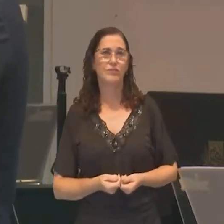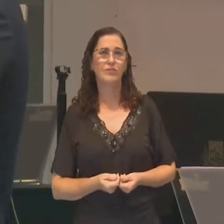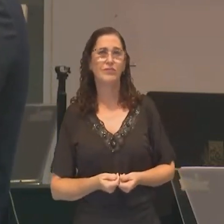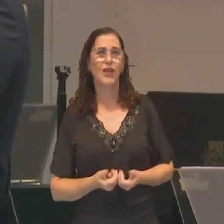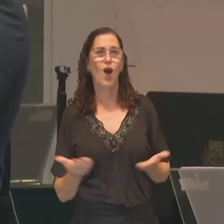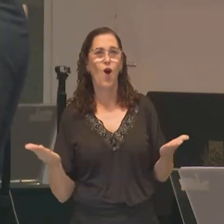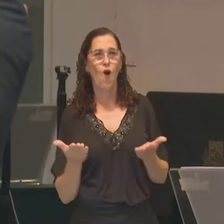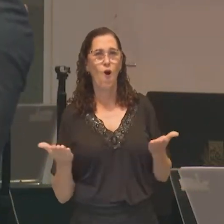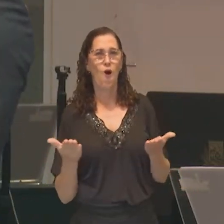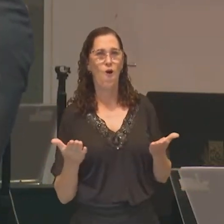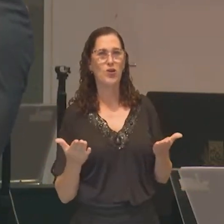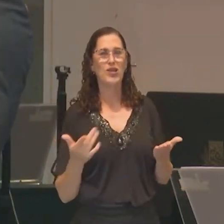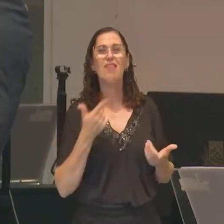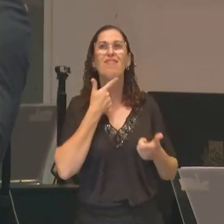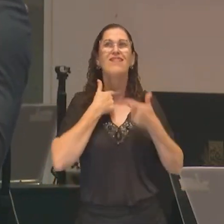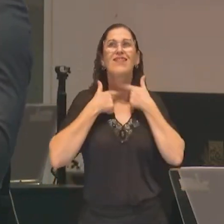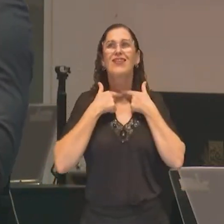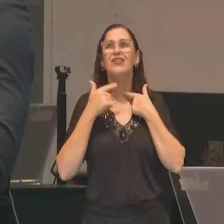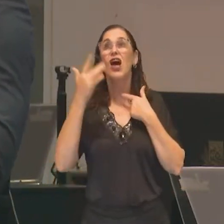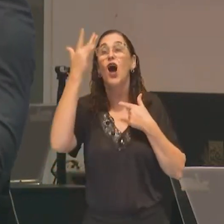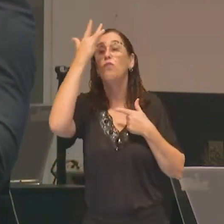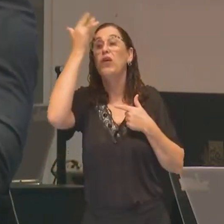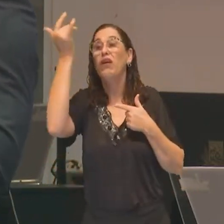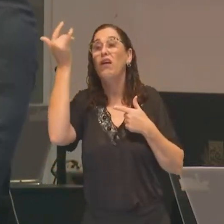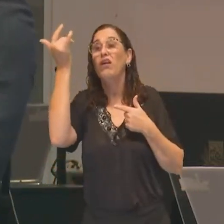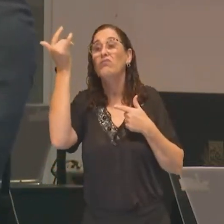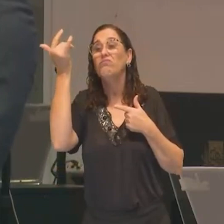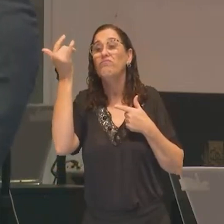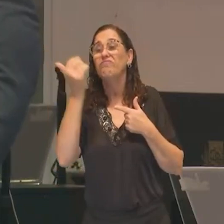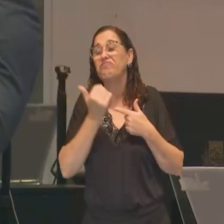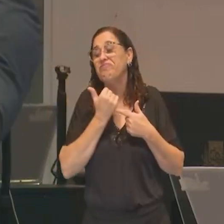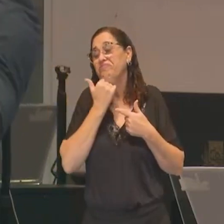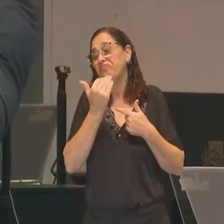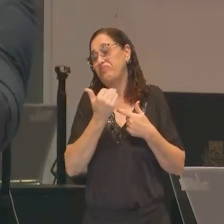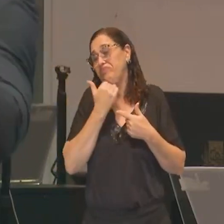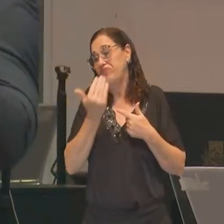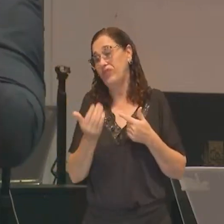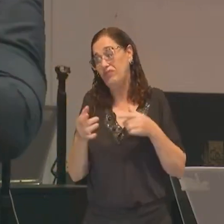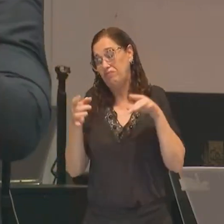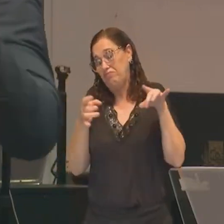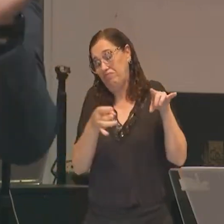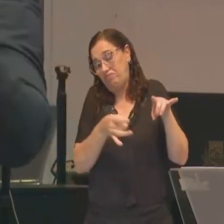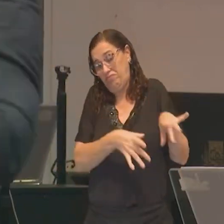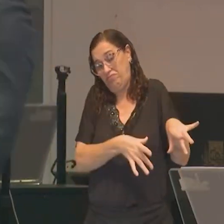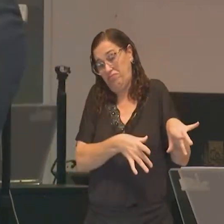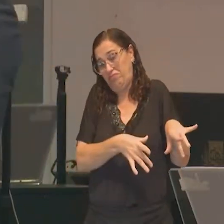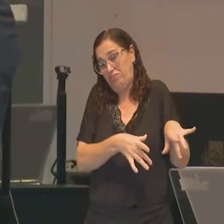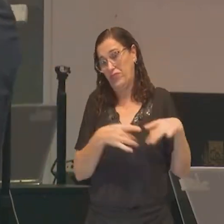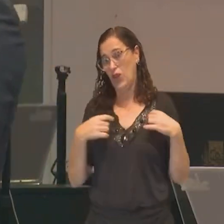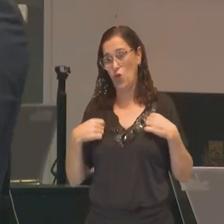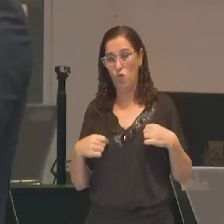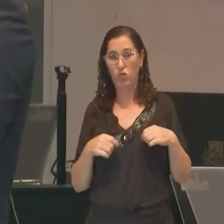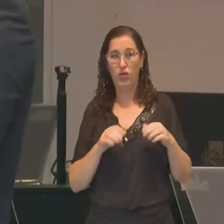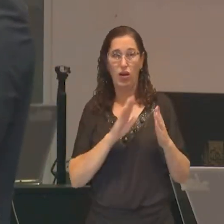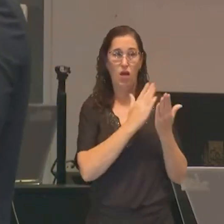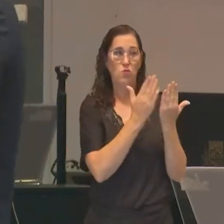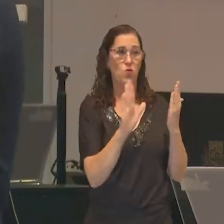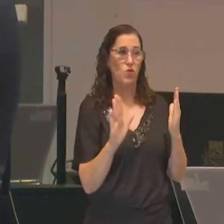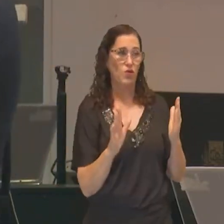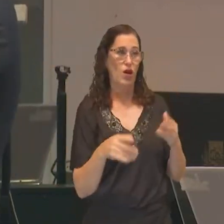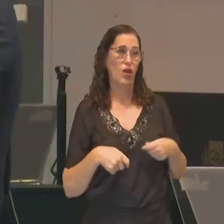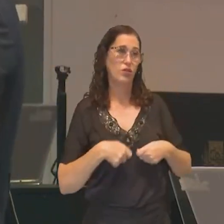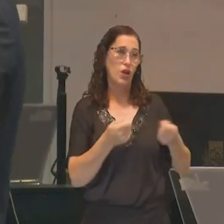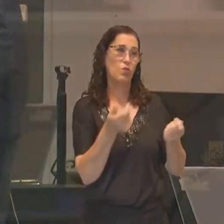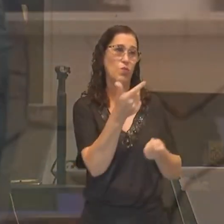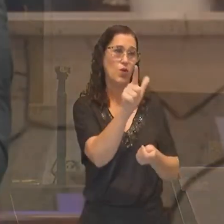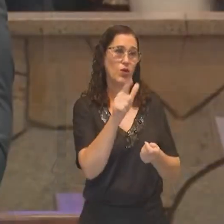que hoje tanto desejamos e amanhã não fazem diferença, nós acabamos abandonamos as roupas no guarda-roupa ou doamos para